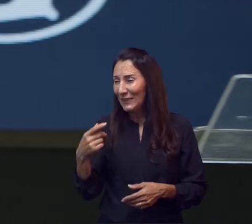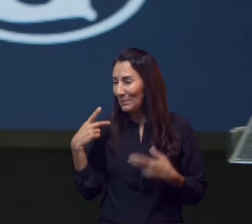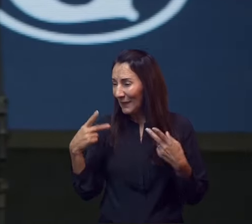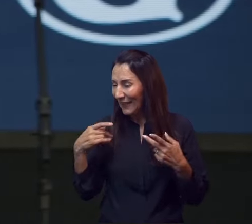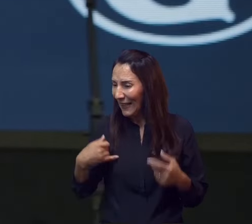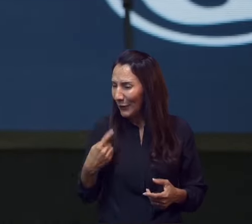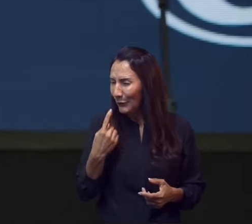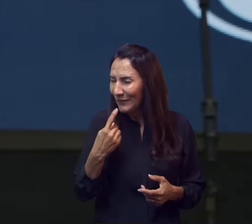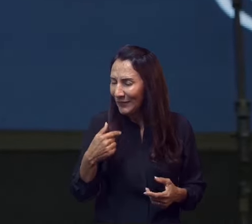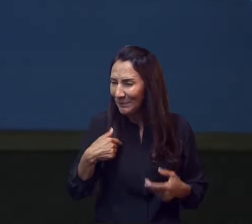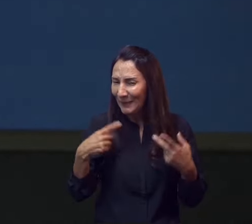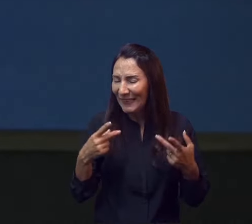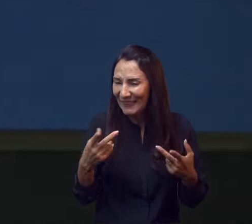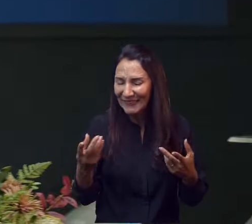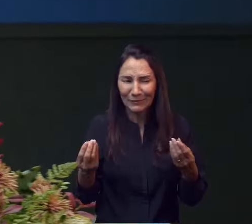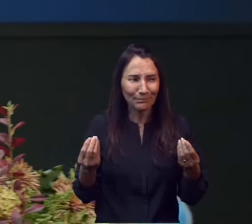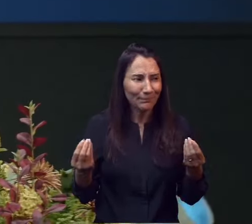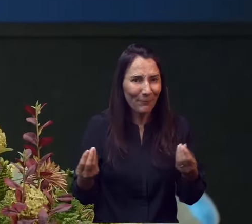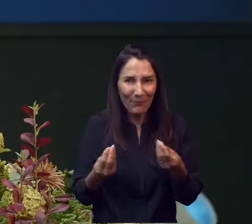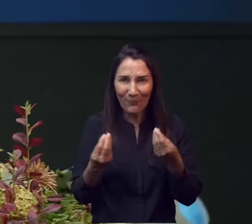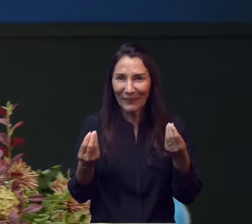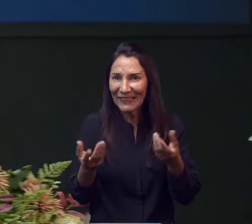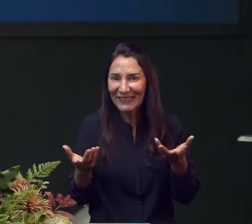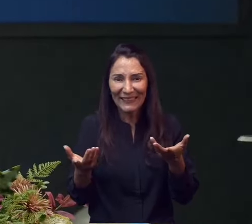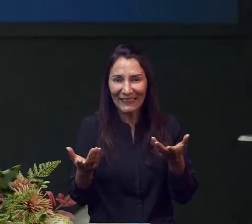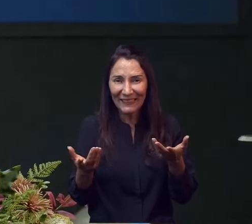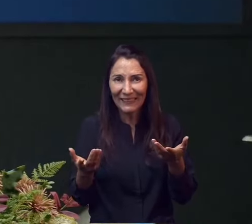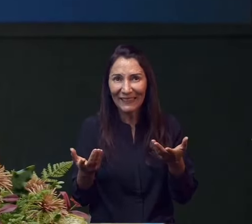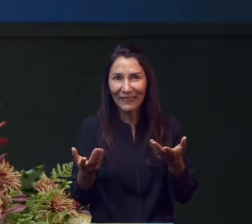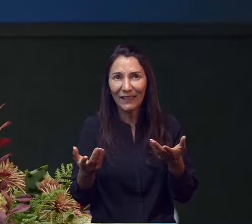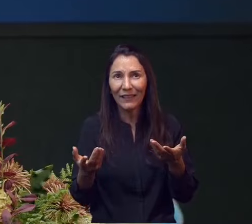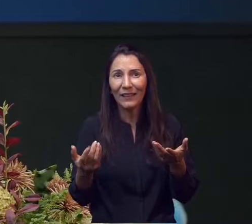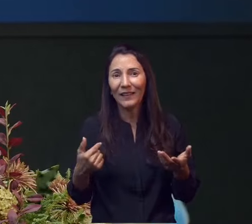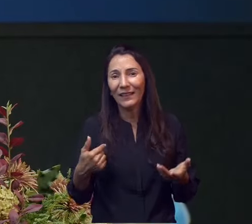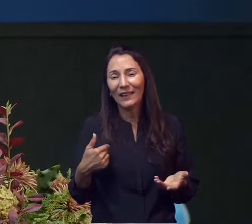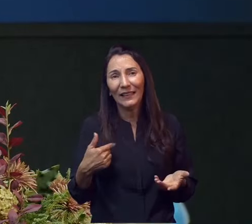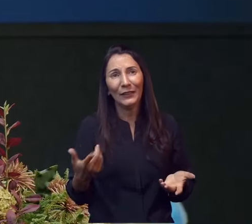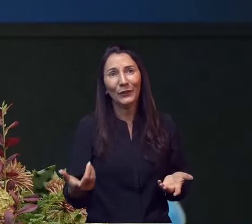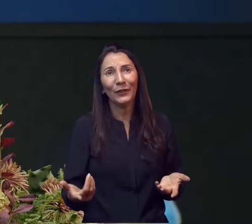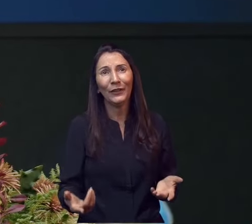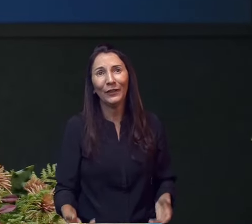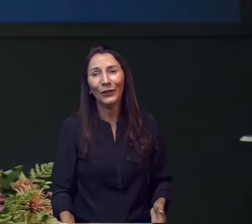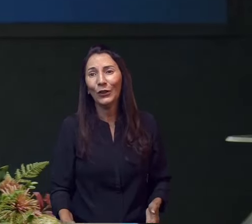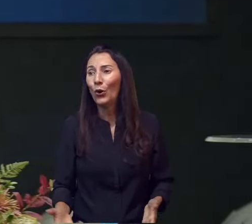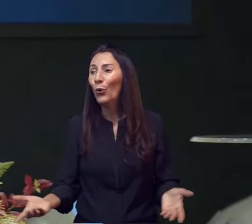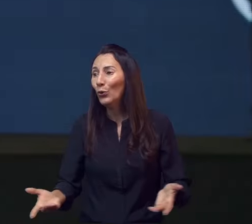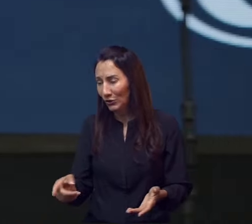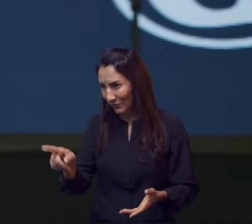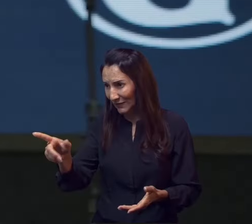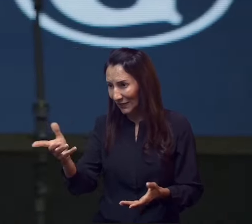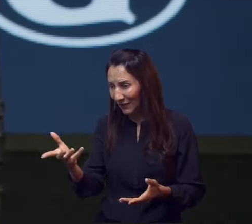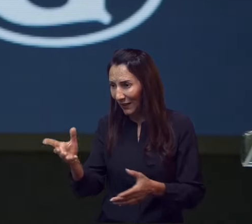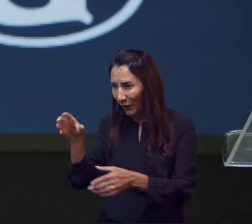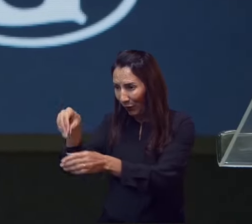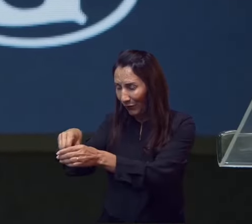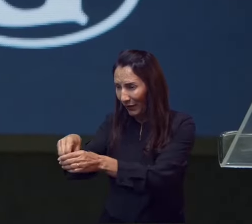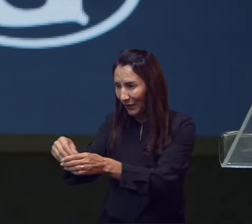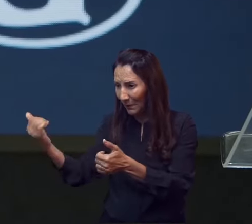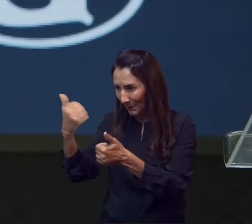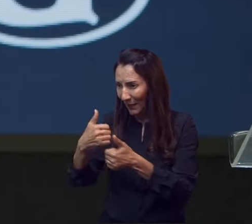brinquei até com Jabes antes de subir aqui eu tô dando oferta para alguém pregar no meu lugar hoje aí